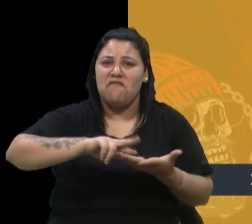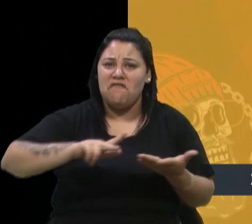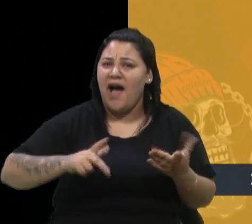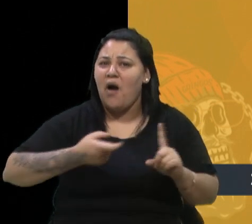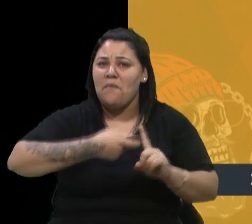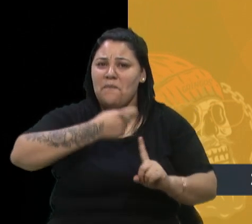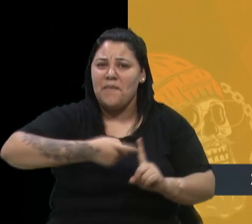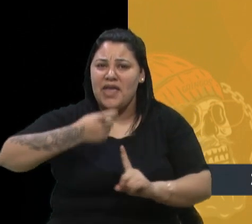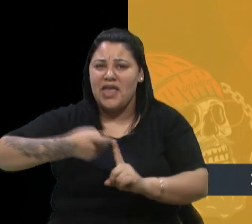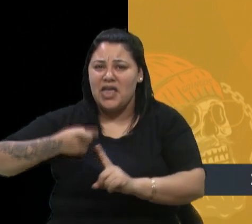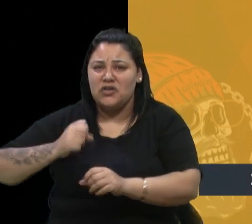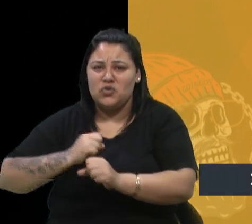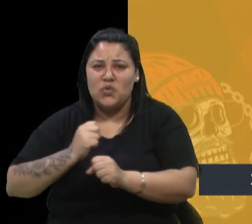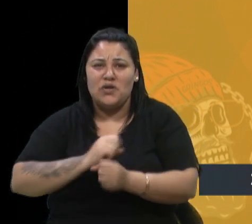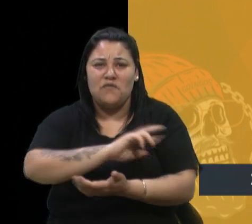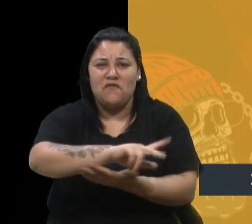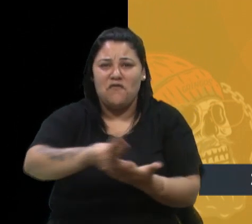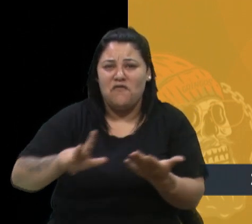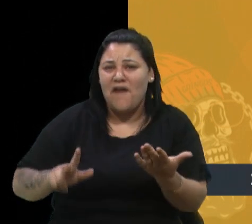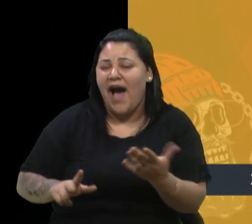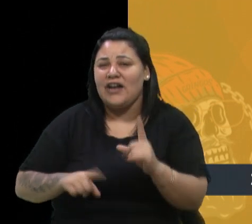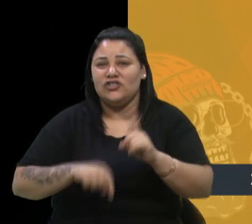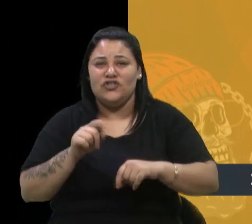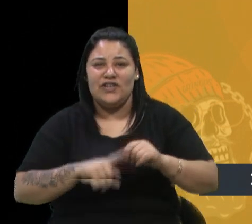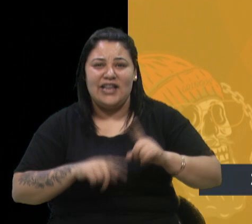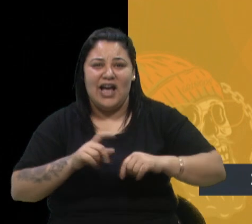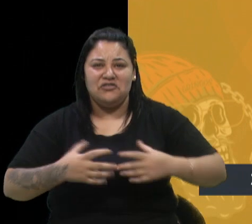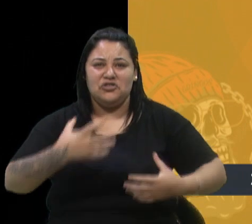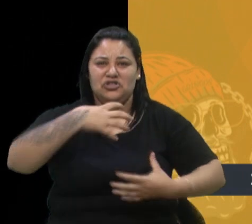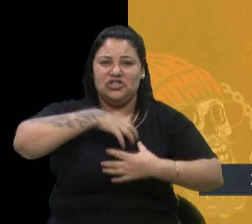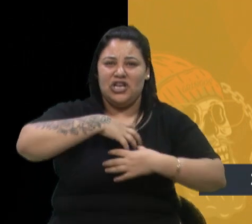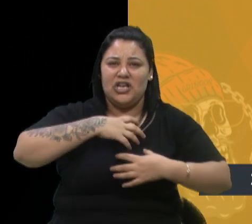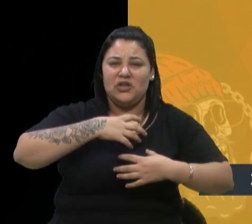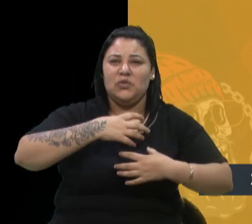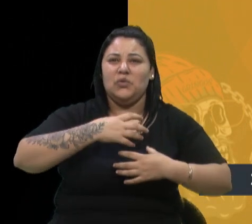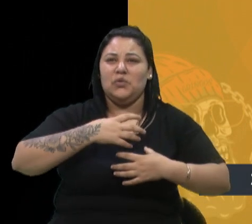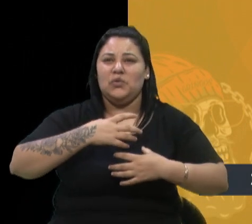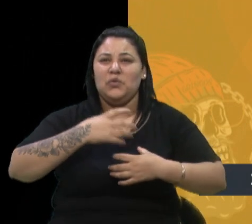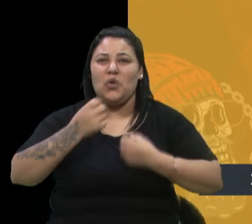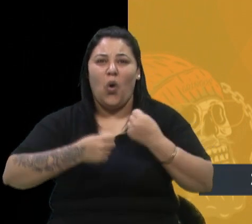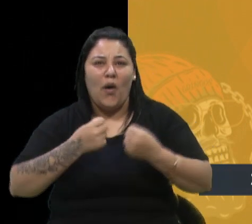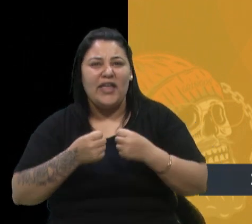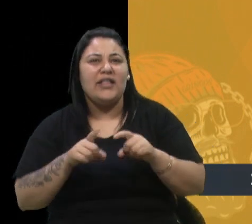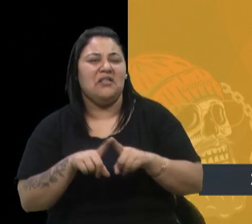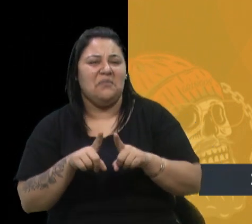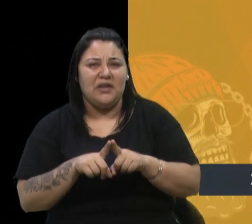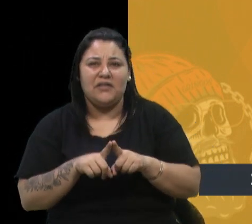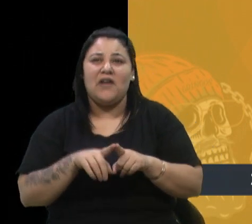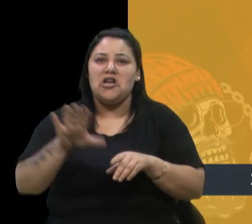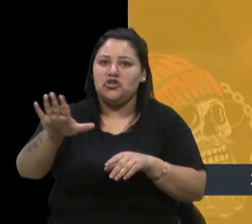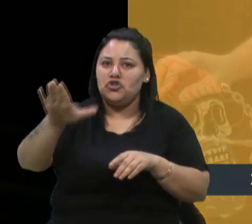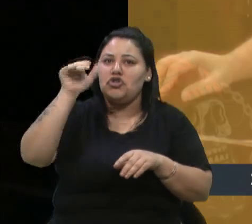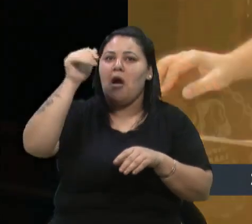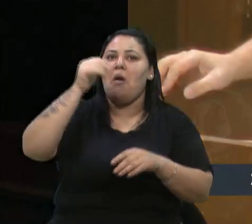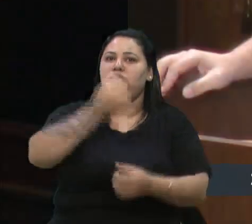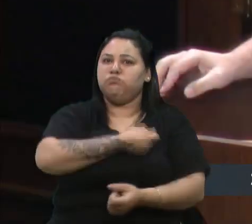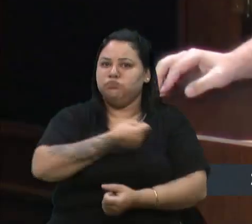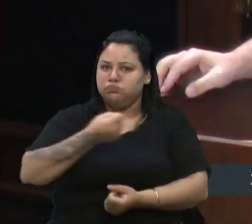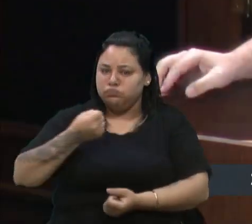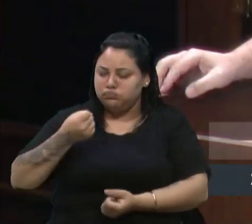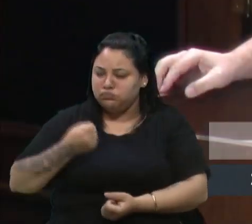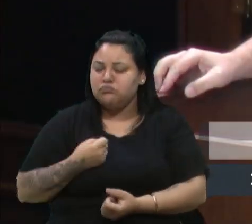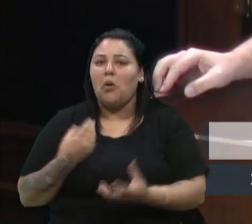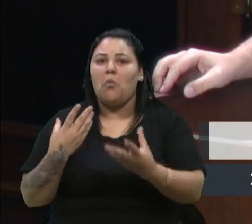ano, em várias modalidades, em várias formas de corrida, e que vai, sem dúvida nenhuma, atrair um grande número de